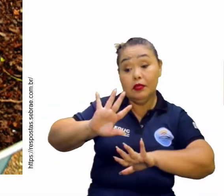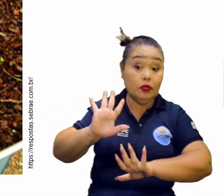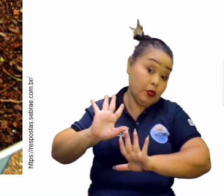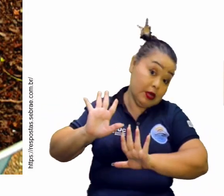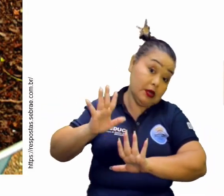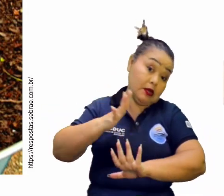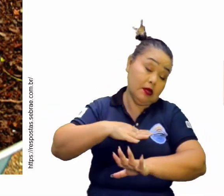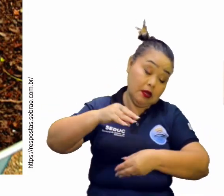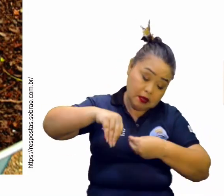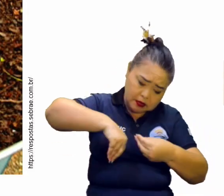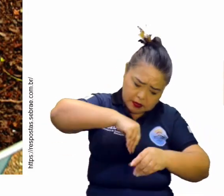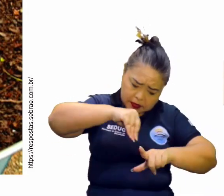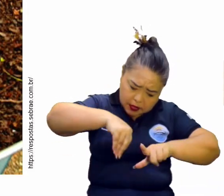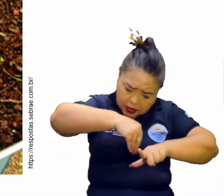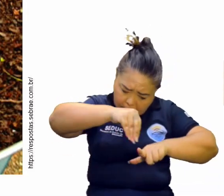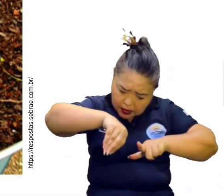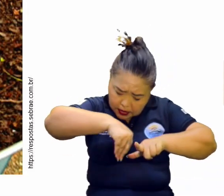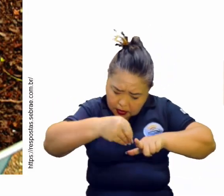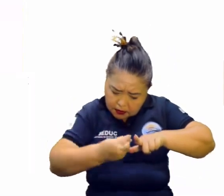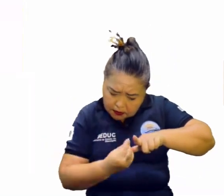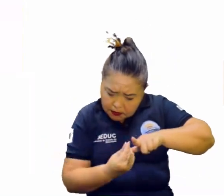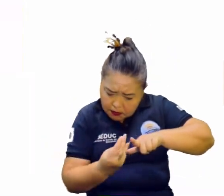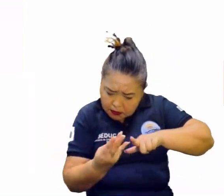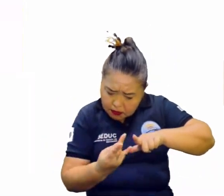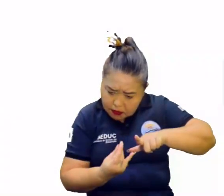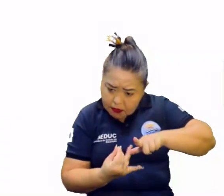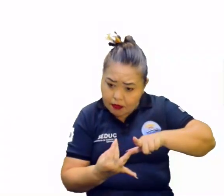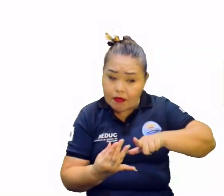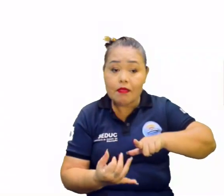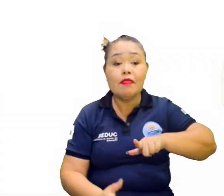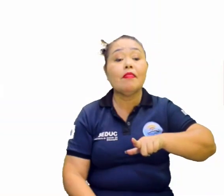para fertilizá-la ou regenerá-la.